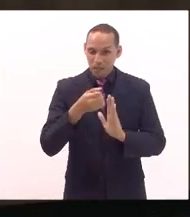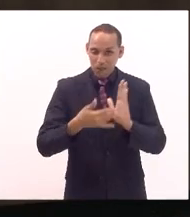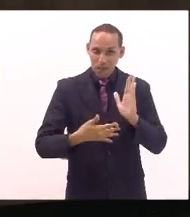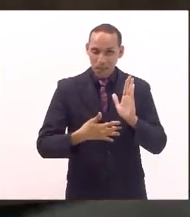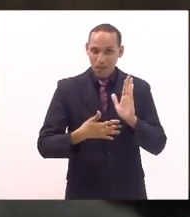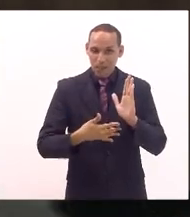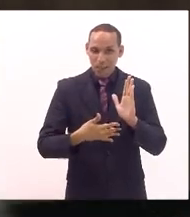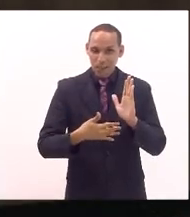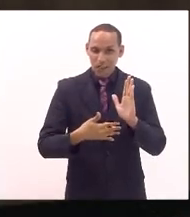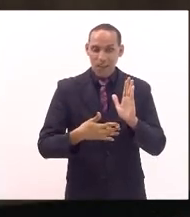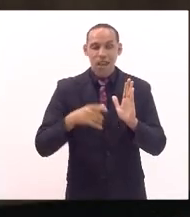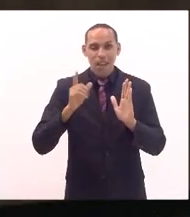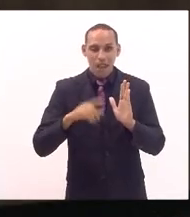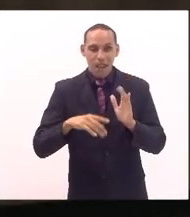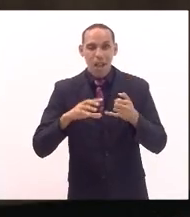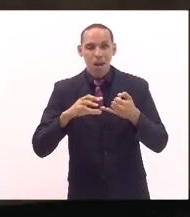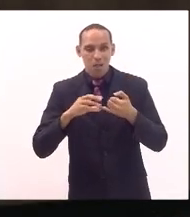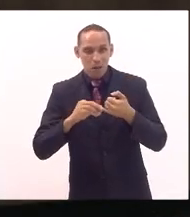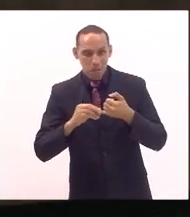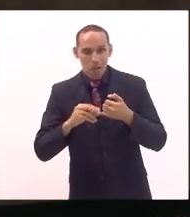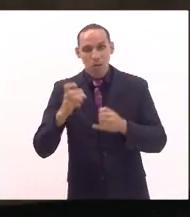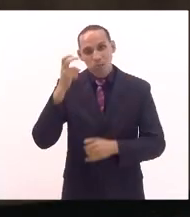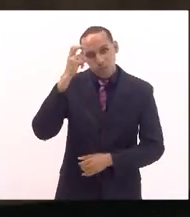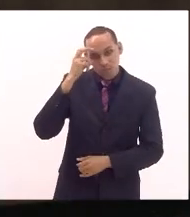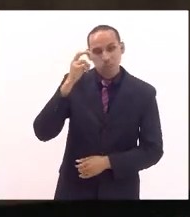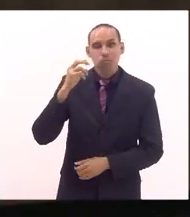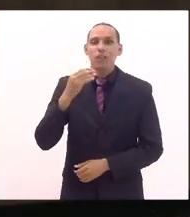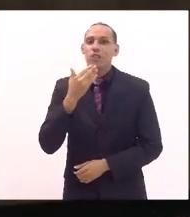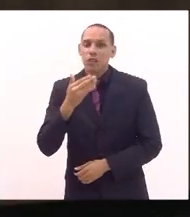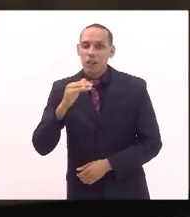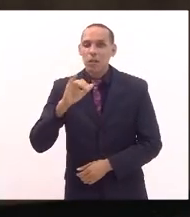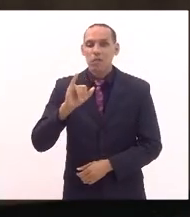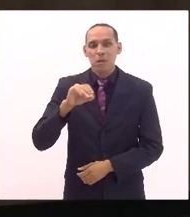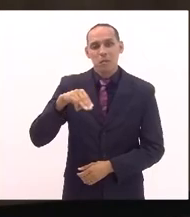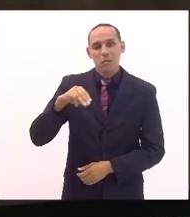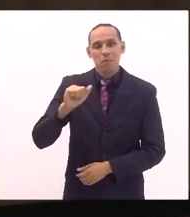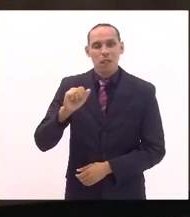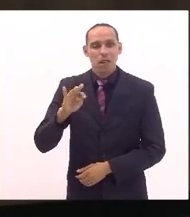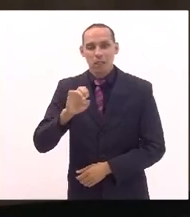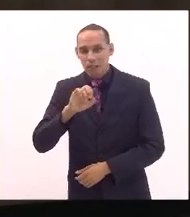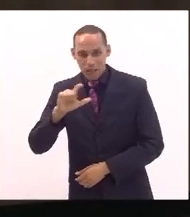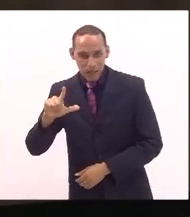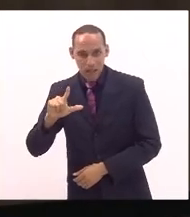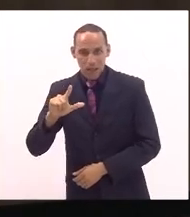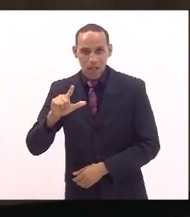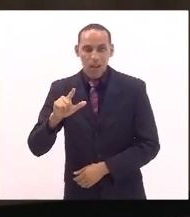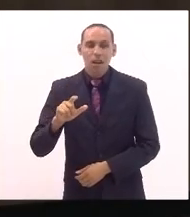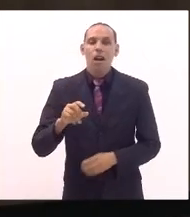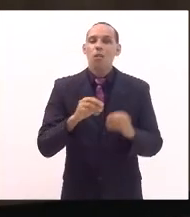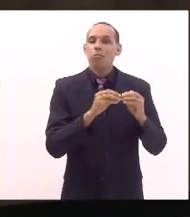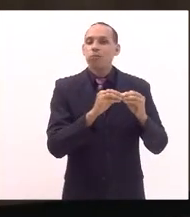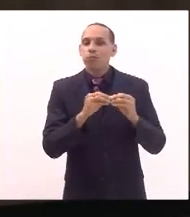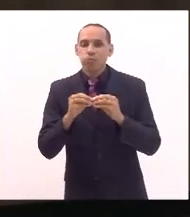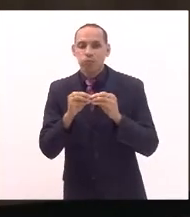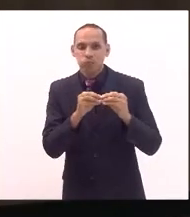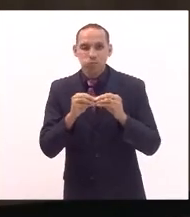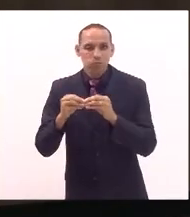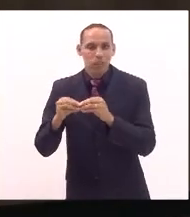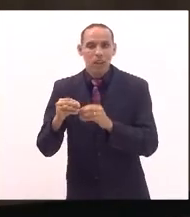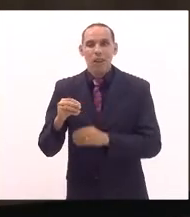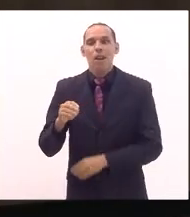declara patrimônio cultural de natureza imaterial do Estado do Rio de Janeiro as telenovelas